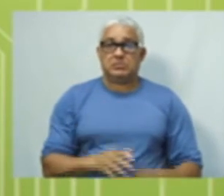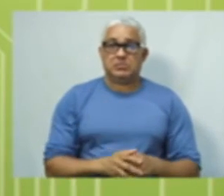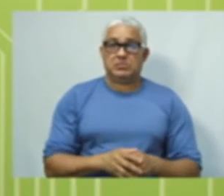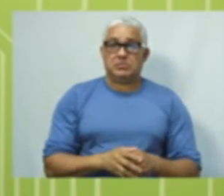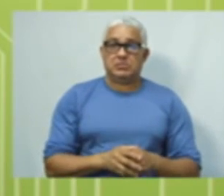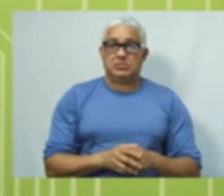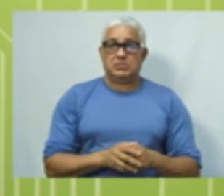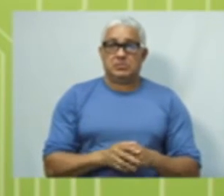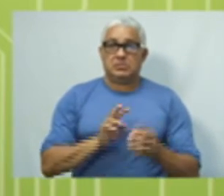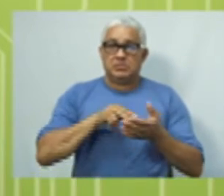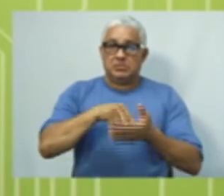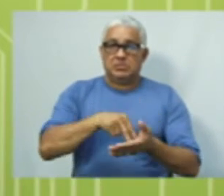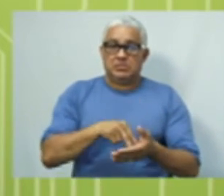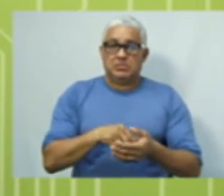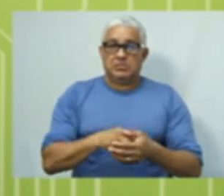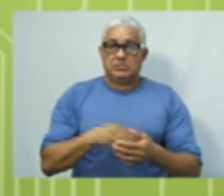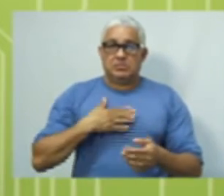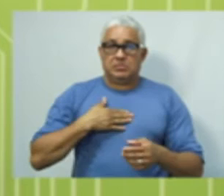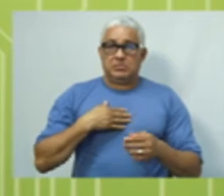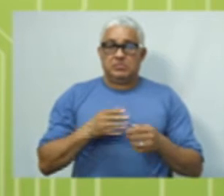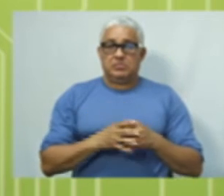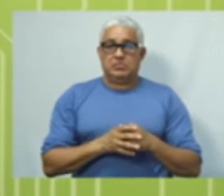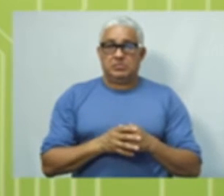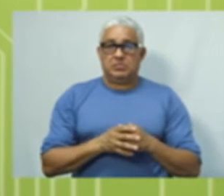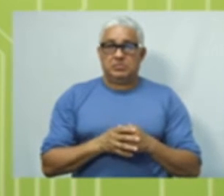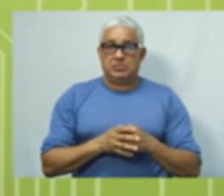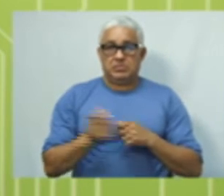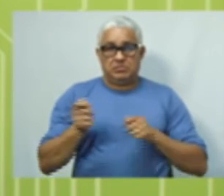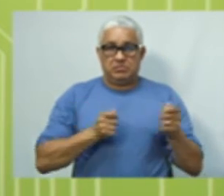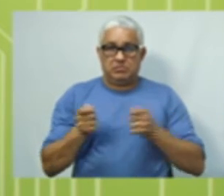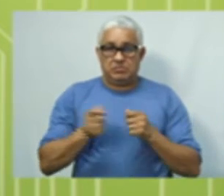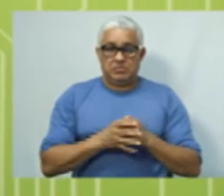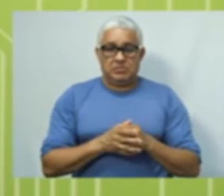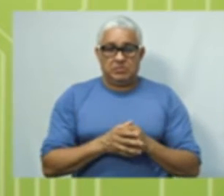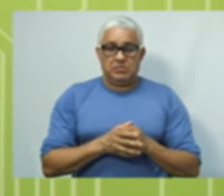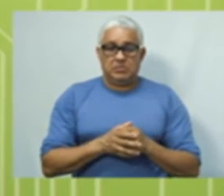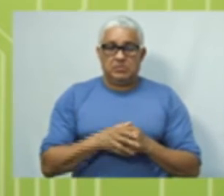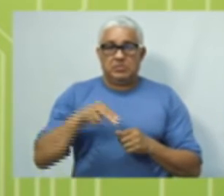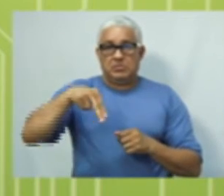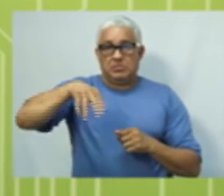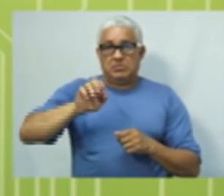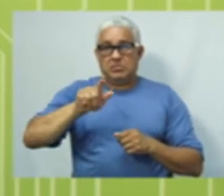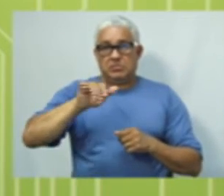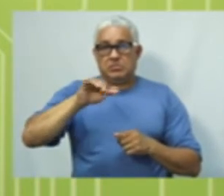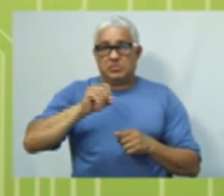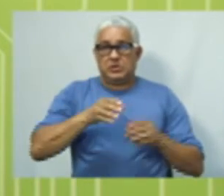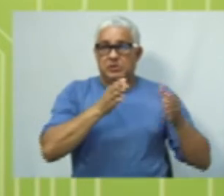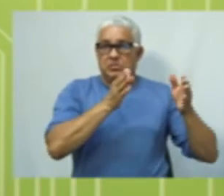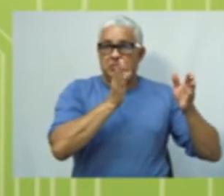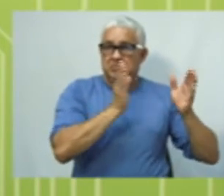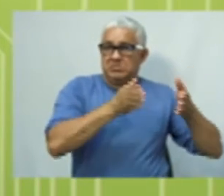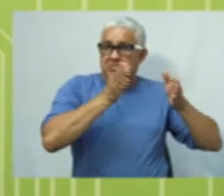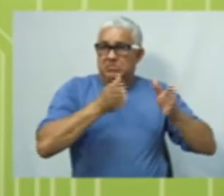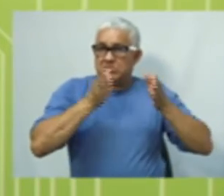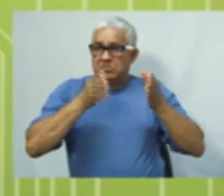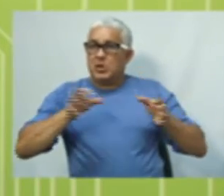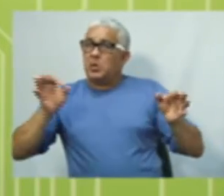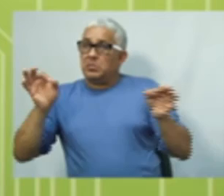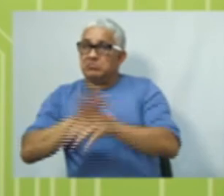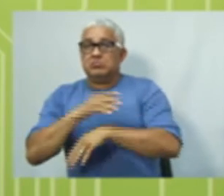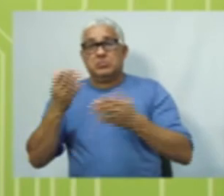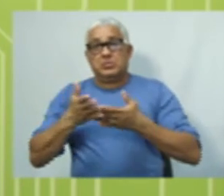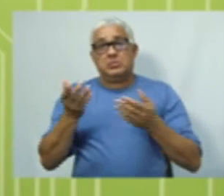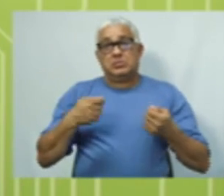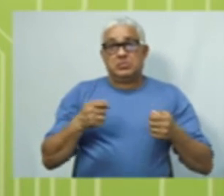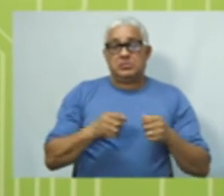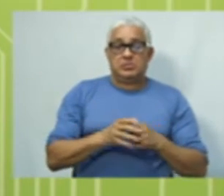condições de manter o meu negócio. Então, eu passei por todas as fases e agora eu preciso gerenciar o quê, pessoal? O